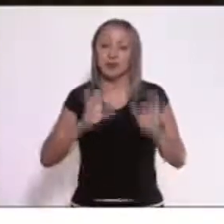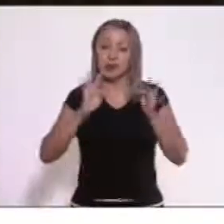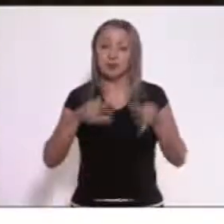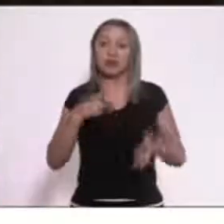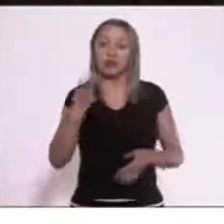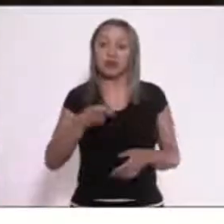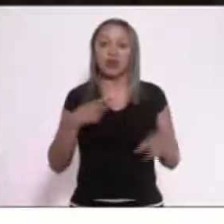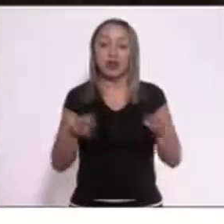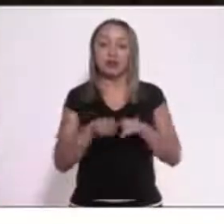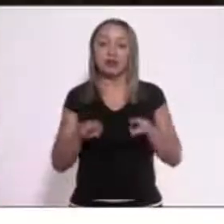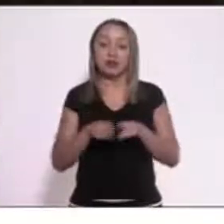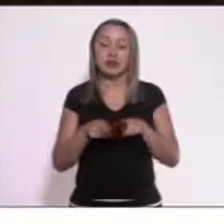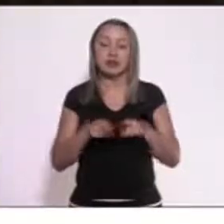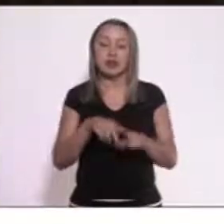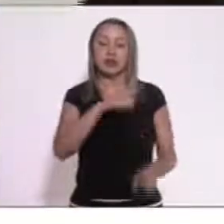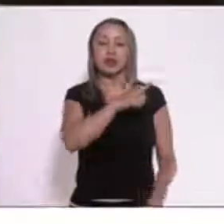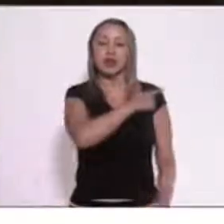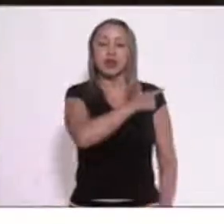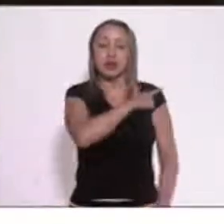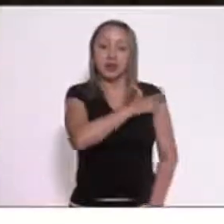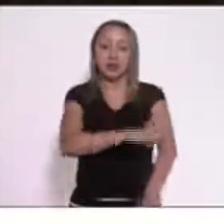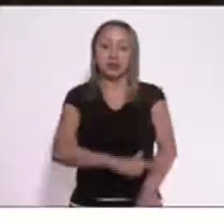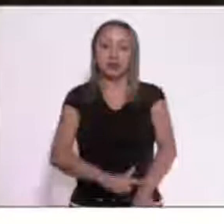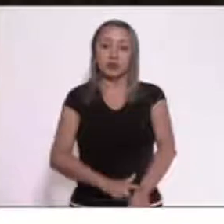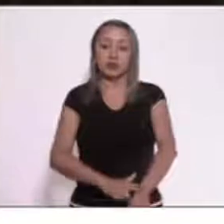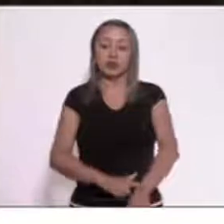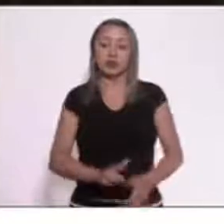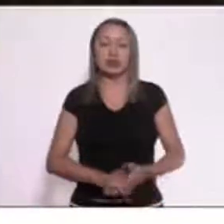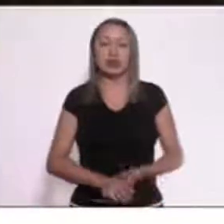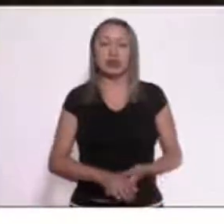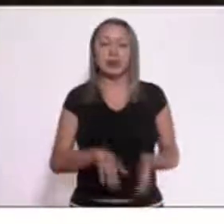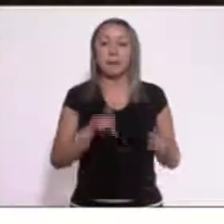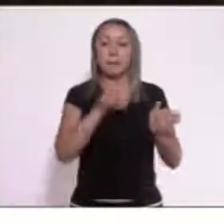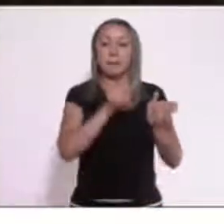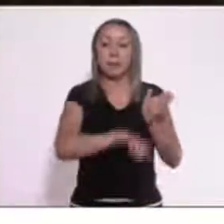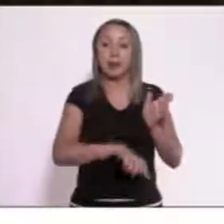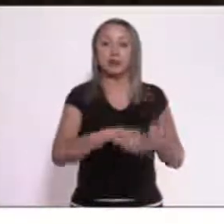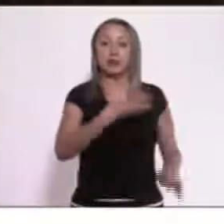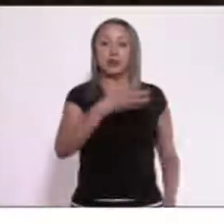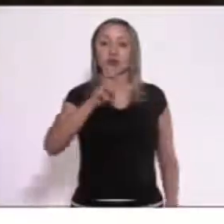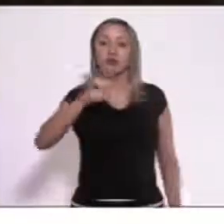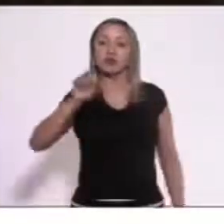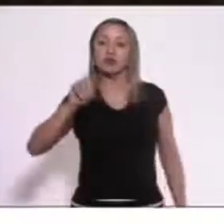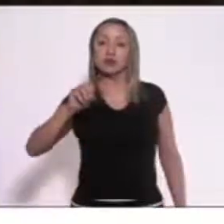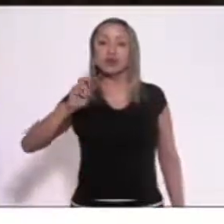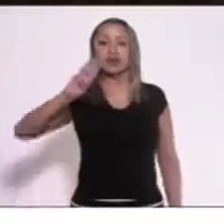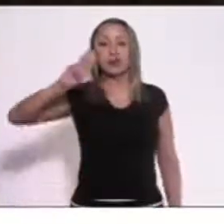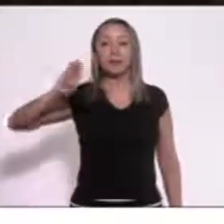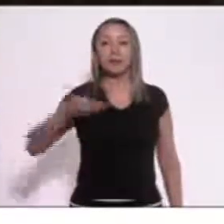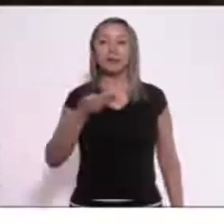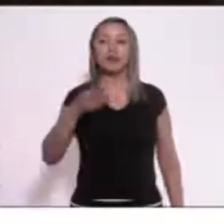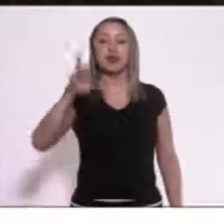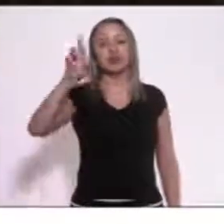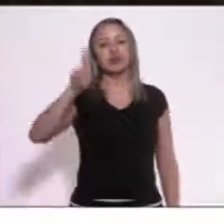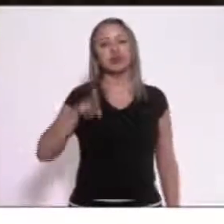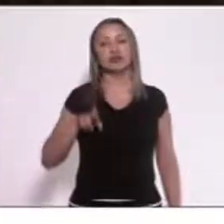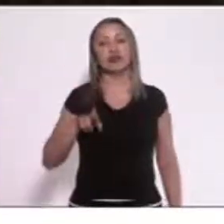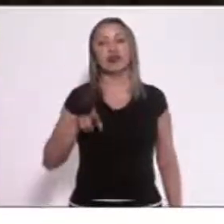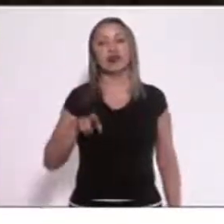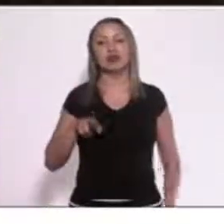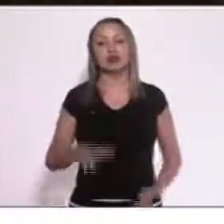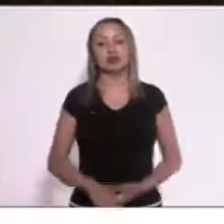para dizer o seguinte, na área de educação vai ficar com menos 450 milhões de reais.